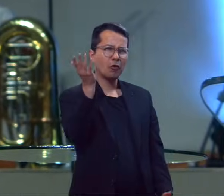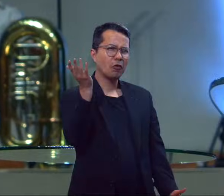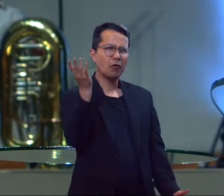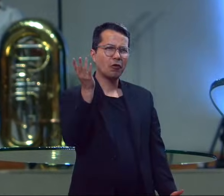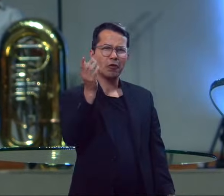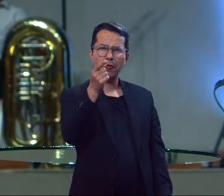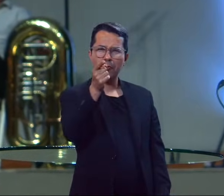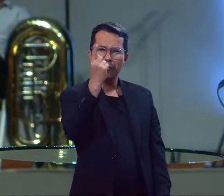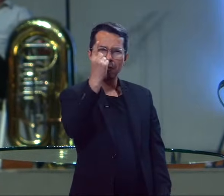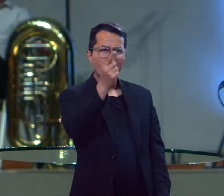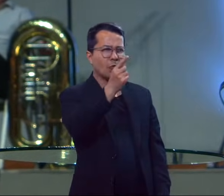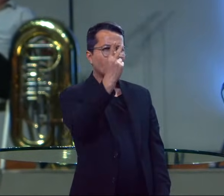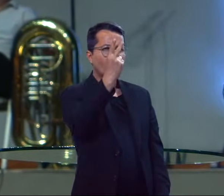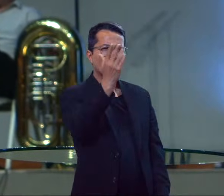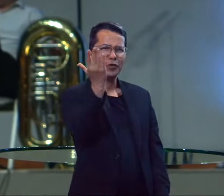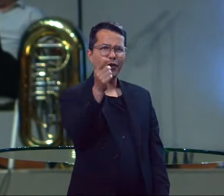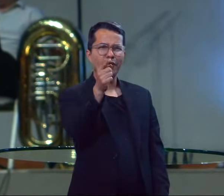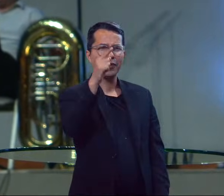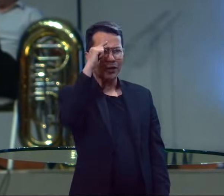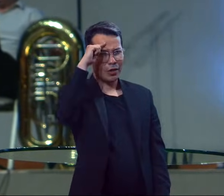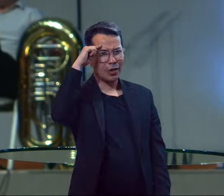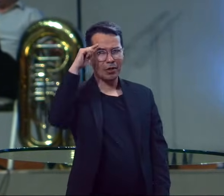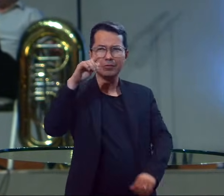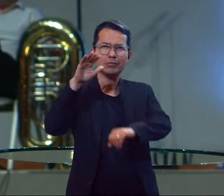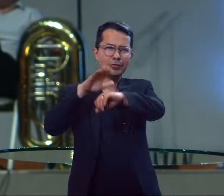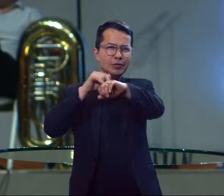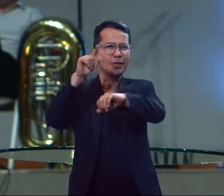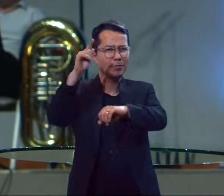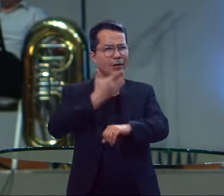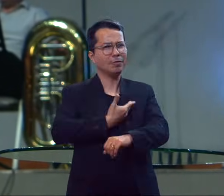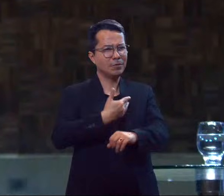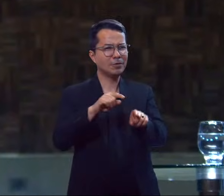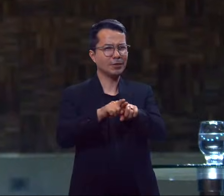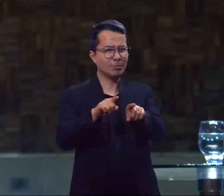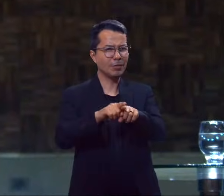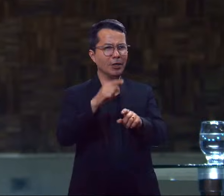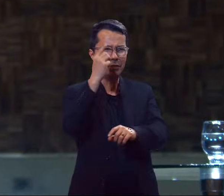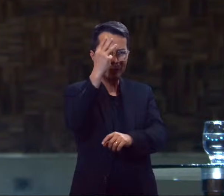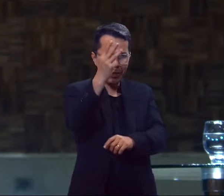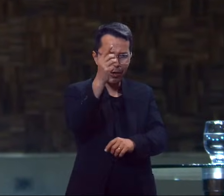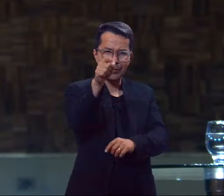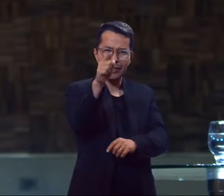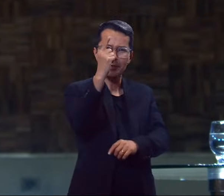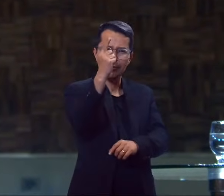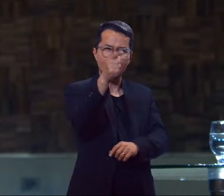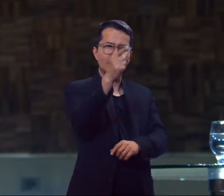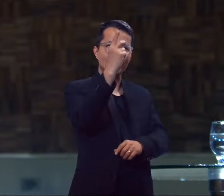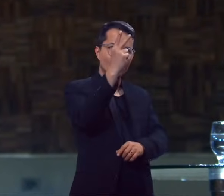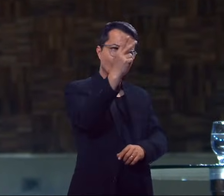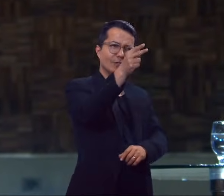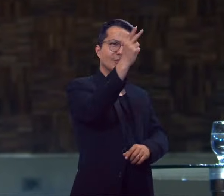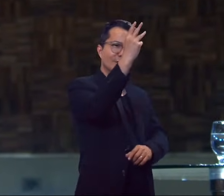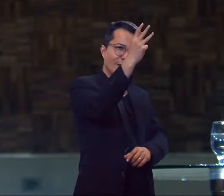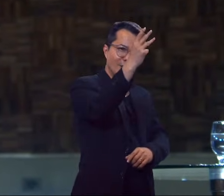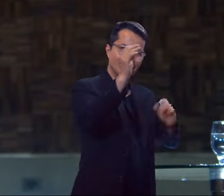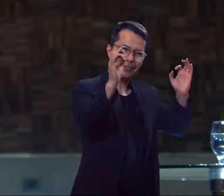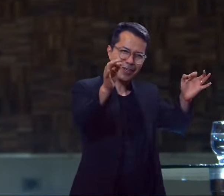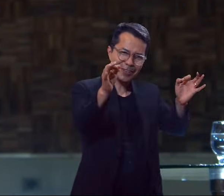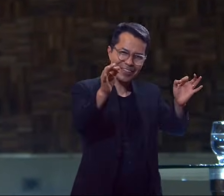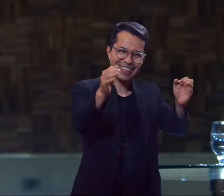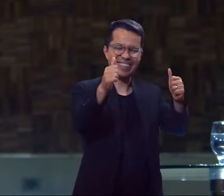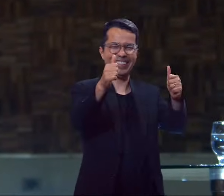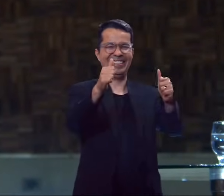tirou a foto da cadeira, colocou o nome da pessoa e ele fez eu mandar um recado para ela de oração no final do